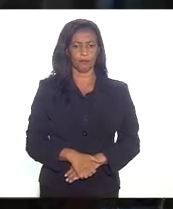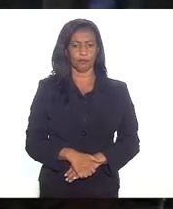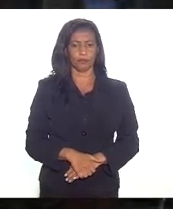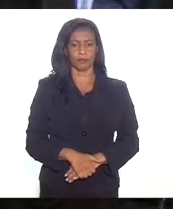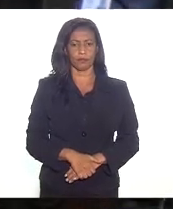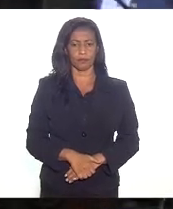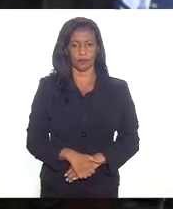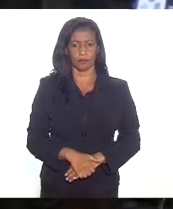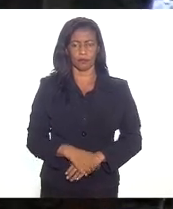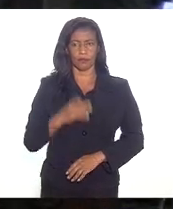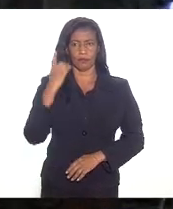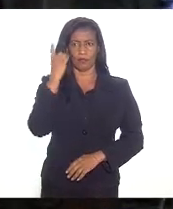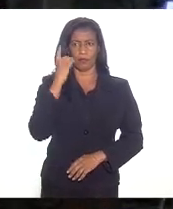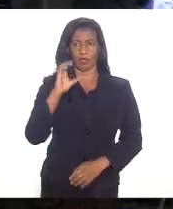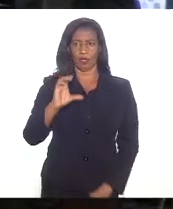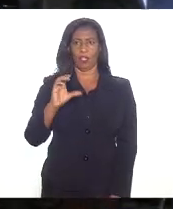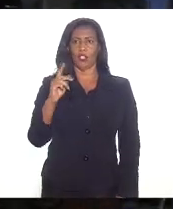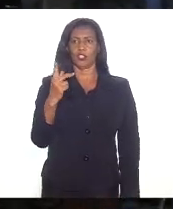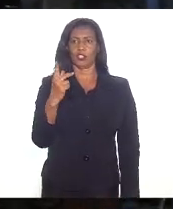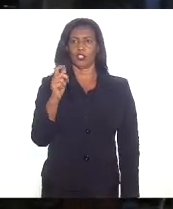Deputado Charles Batista.